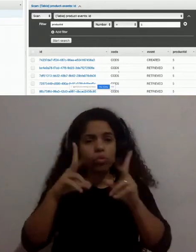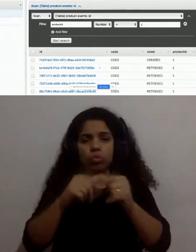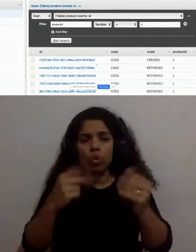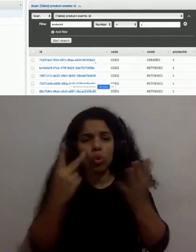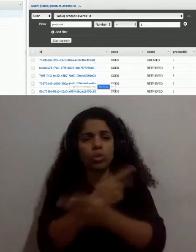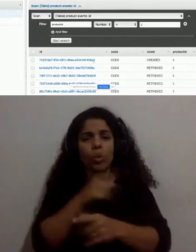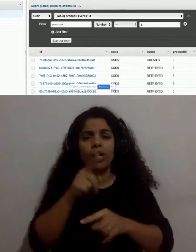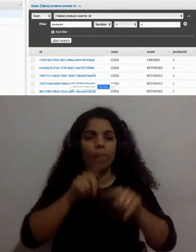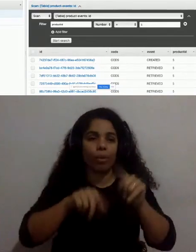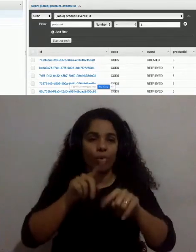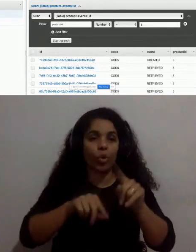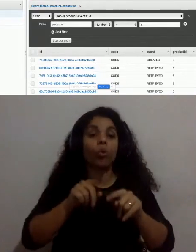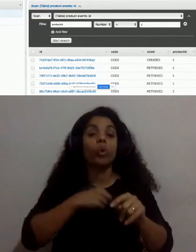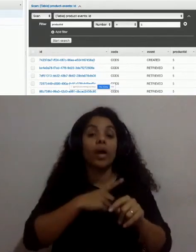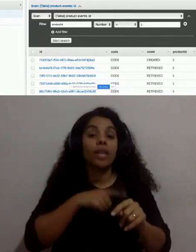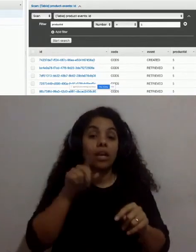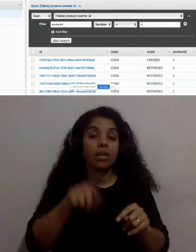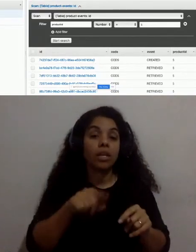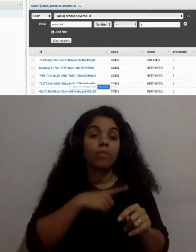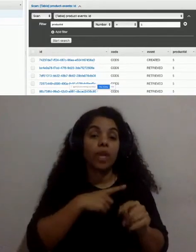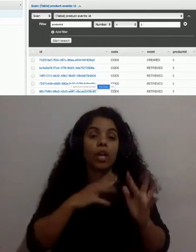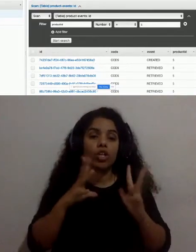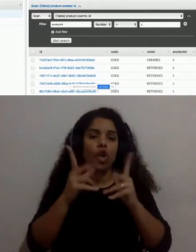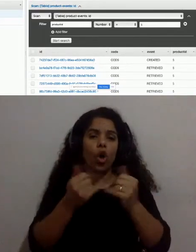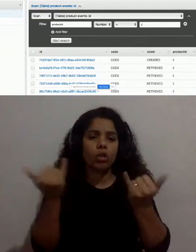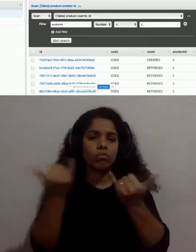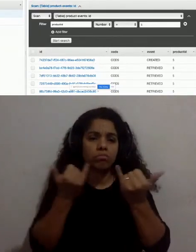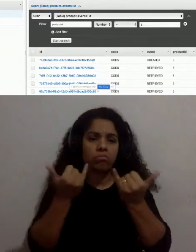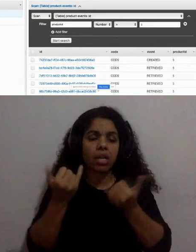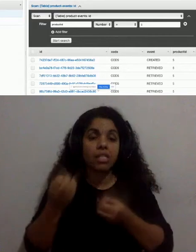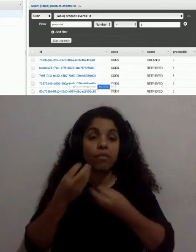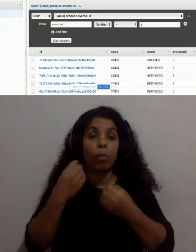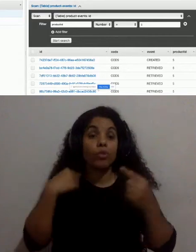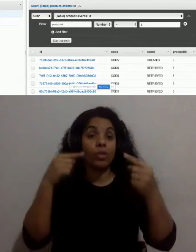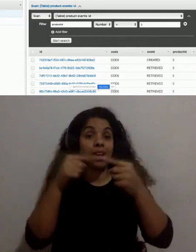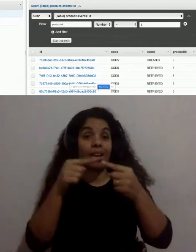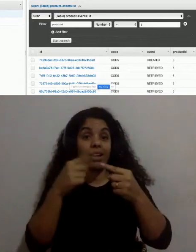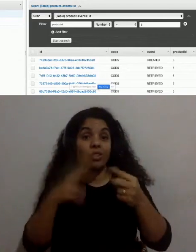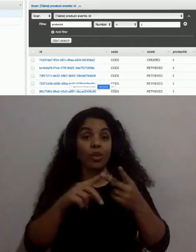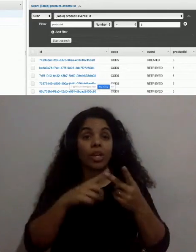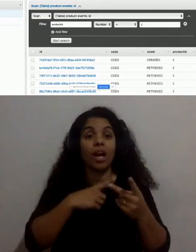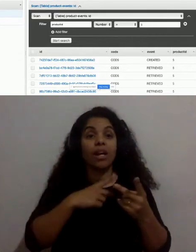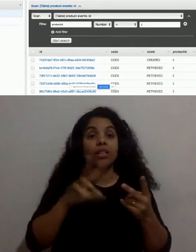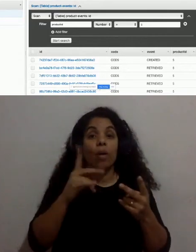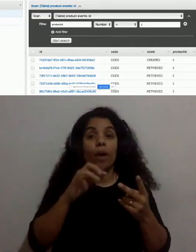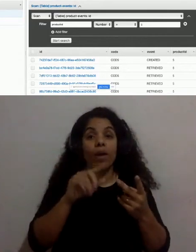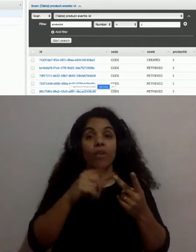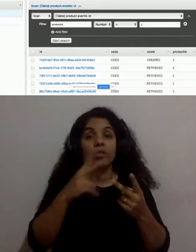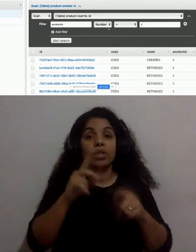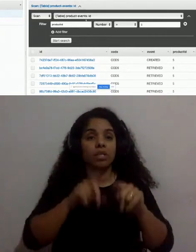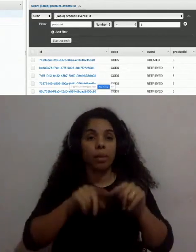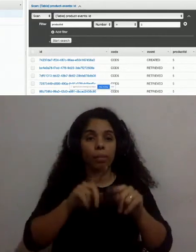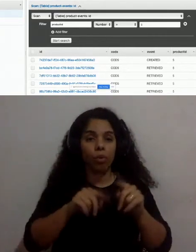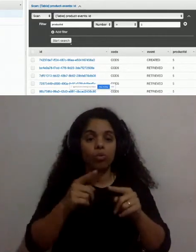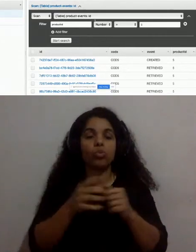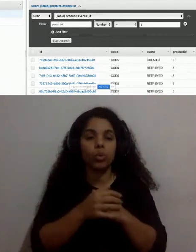produto. Então, aqui eu tenho todas as informações relacionadas ao evento desse produto.